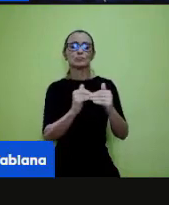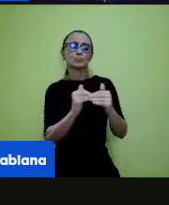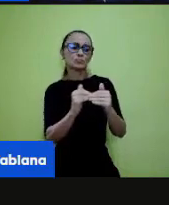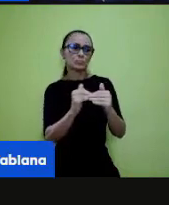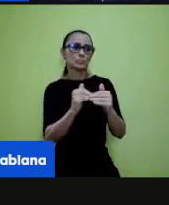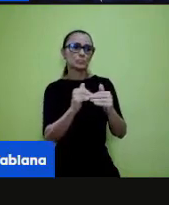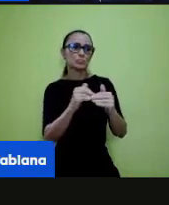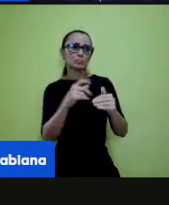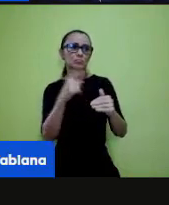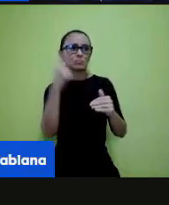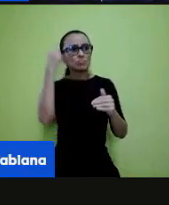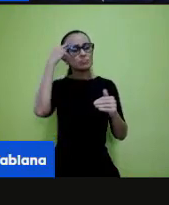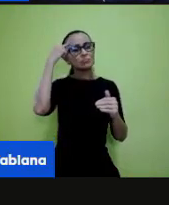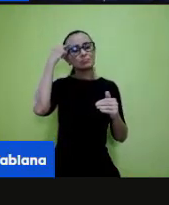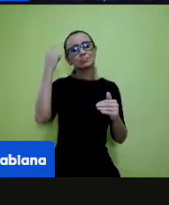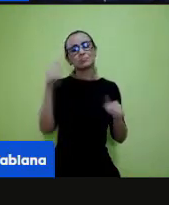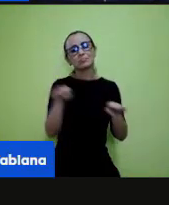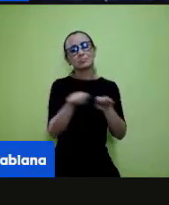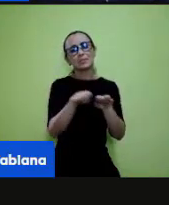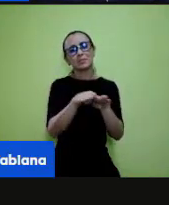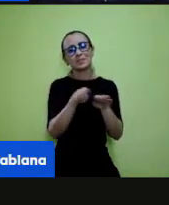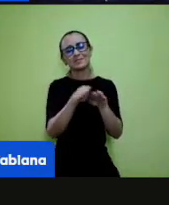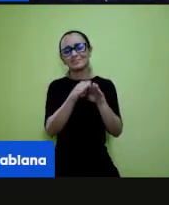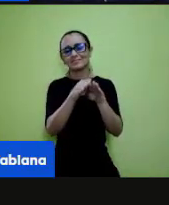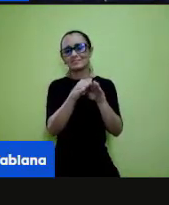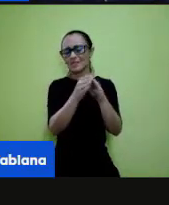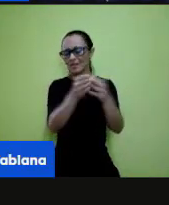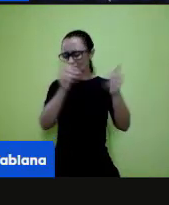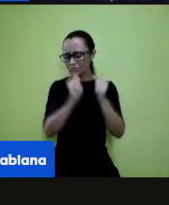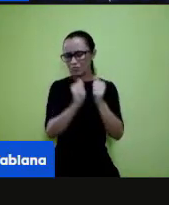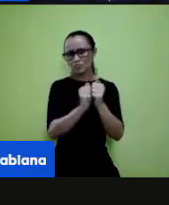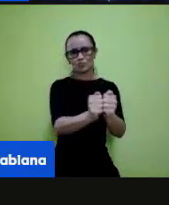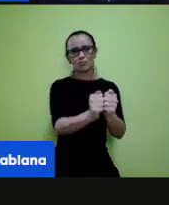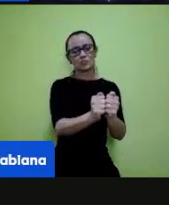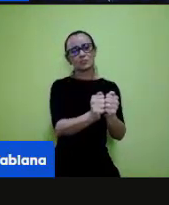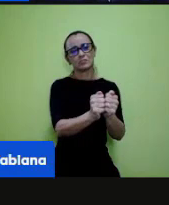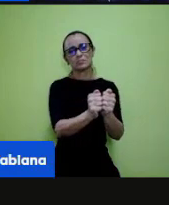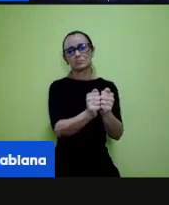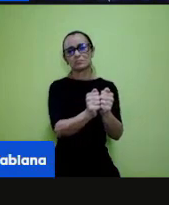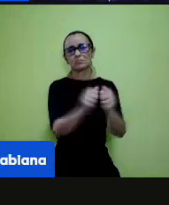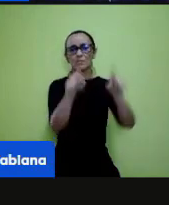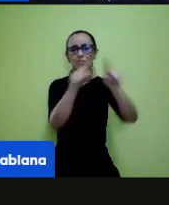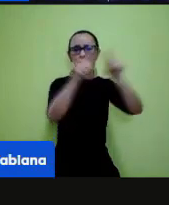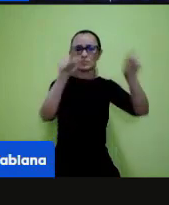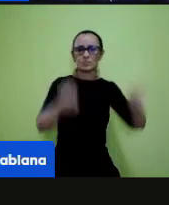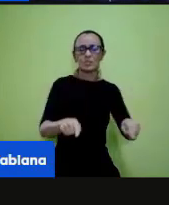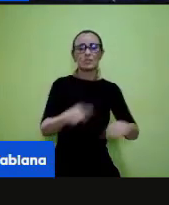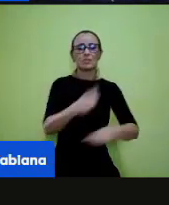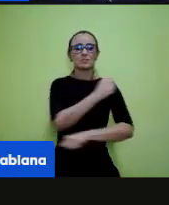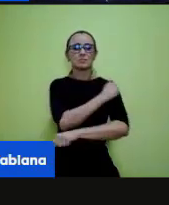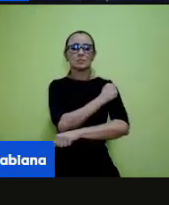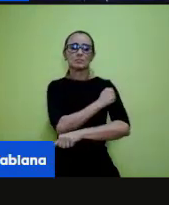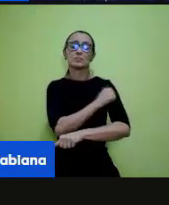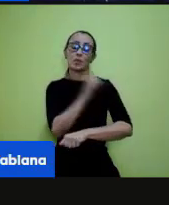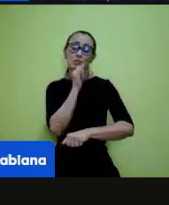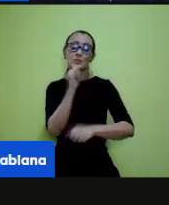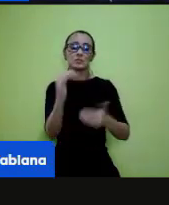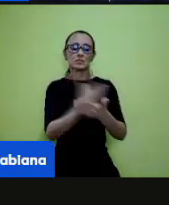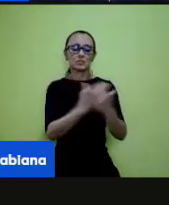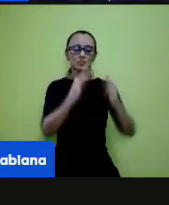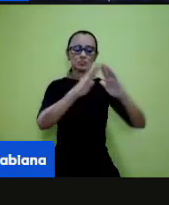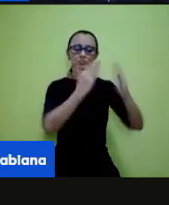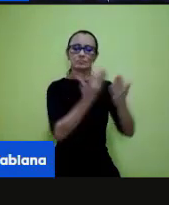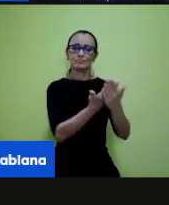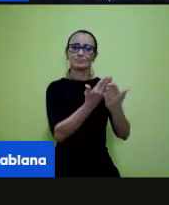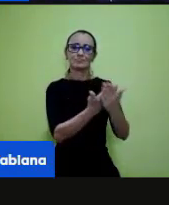vemos a necessidade de trabalhando com os alunos, funcionários, Nós já temos exemplo em algumas escolas da Secretaria Municipal de Educação,